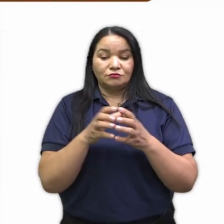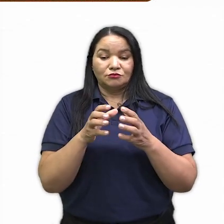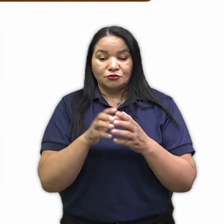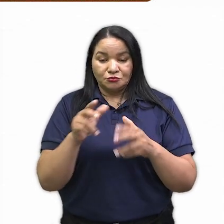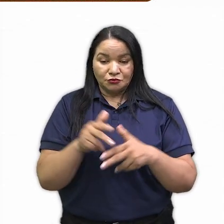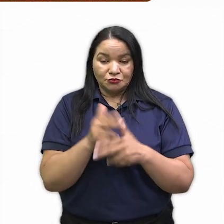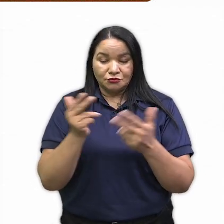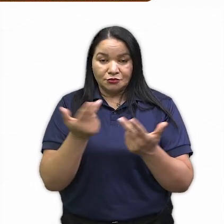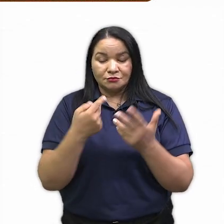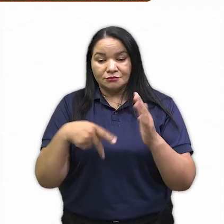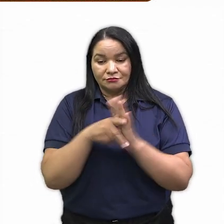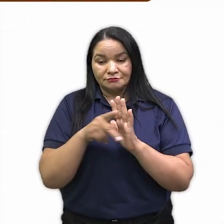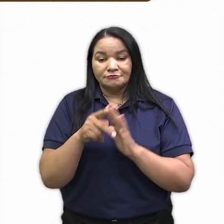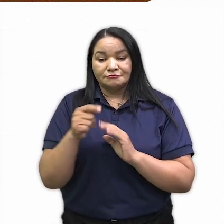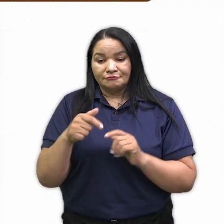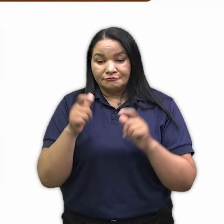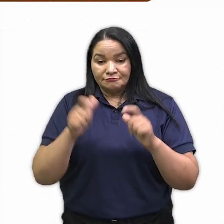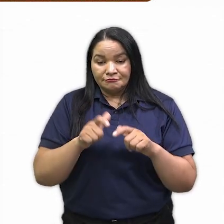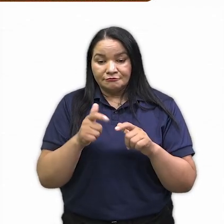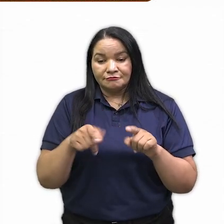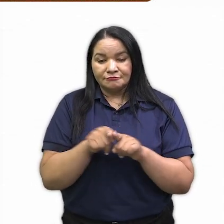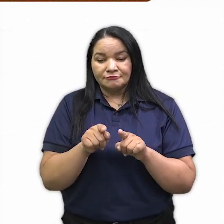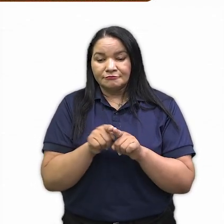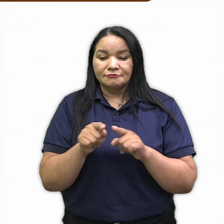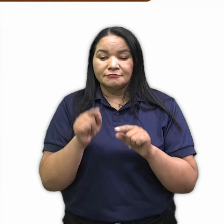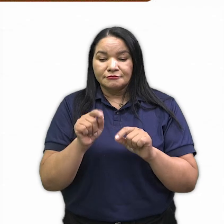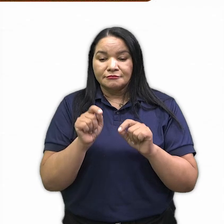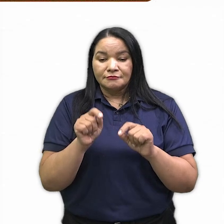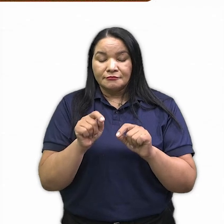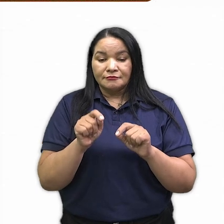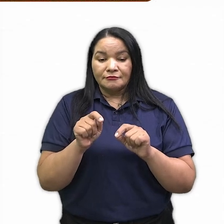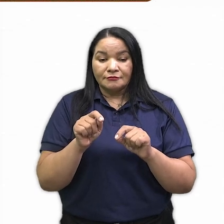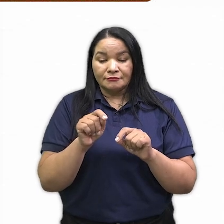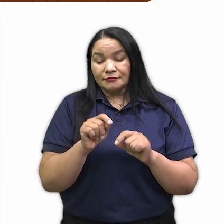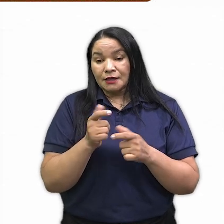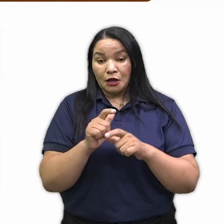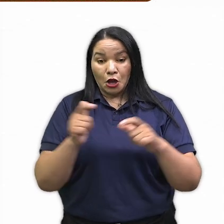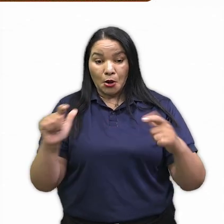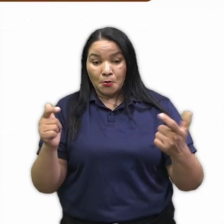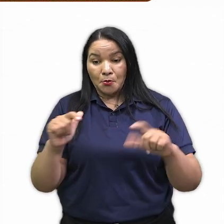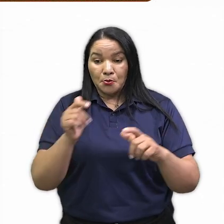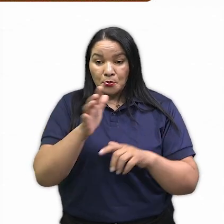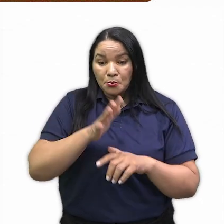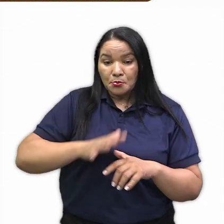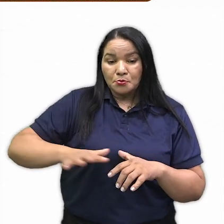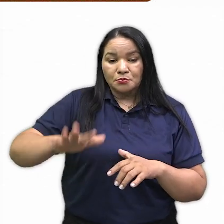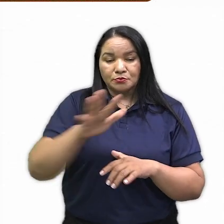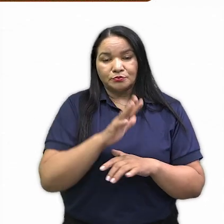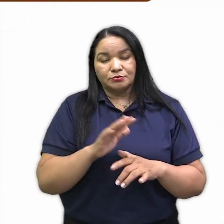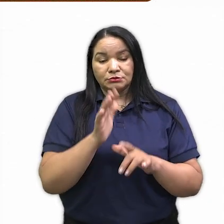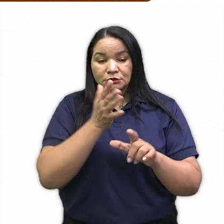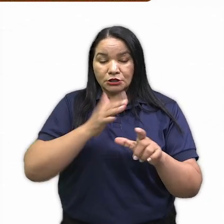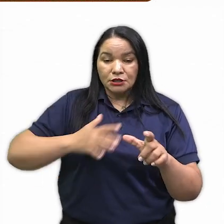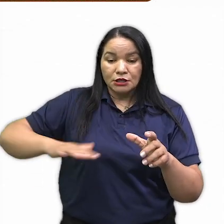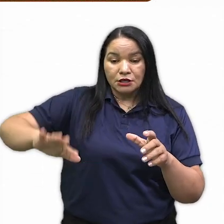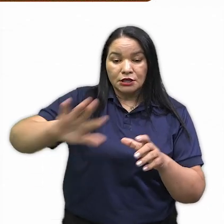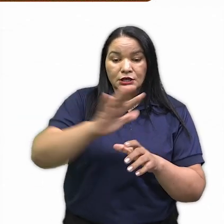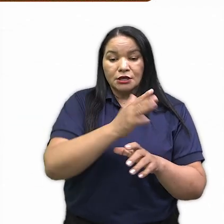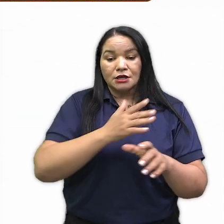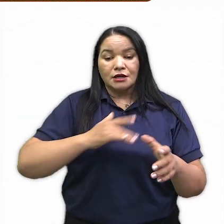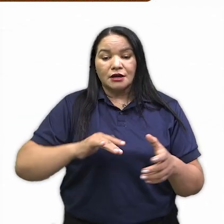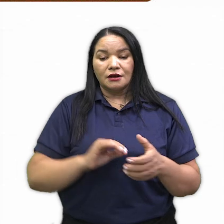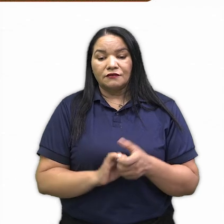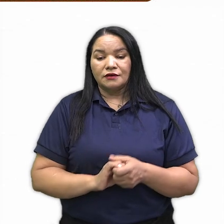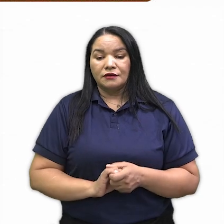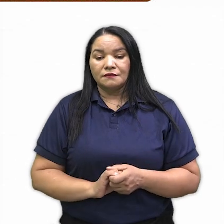étnicos da Oceania, até porque abrange, gente, a maior área da Oceania, como a ilha do Havaí. Mas, professora,